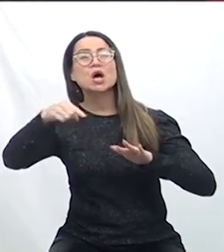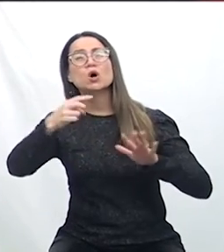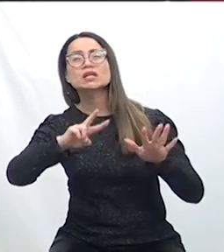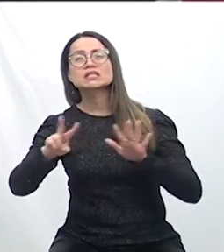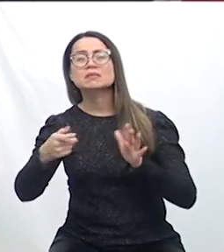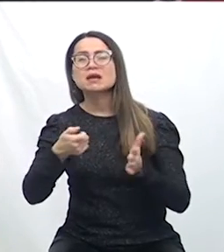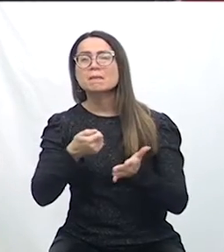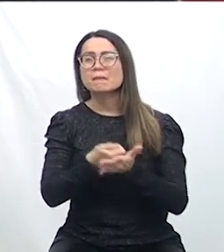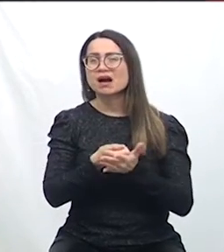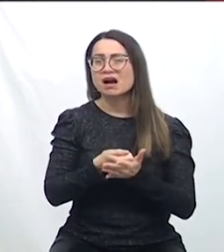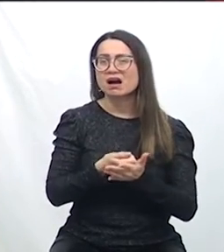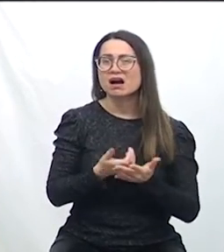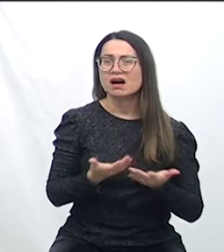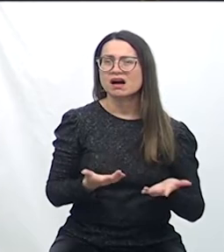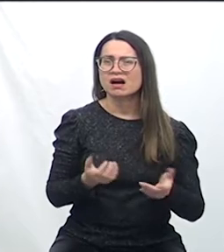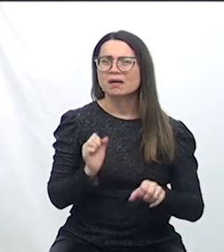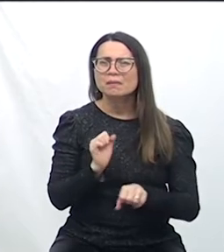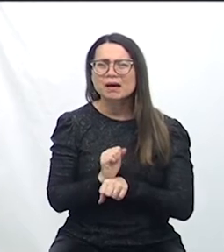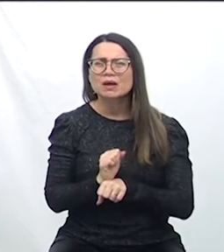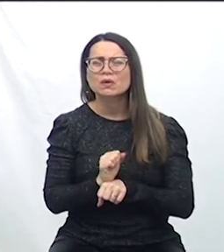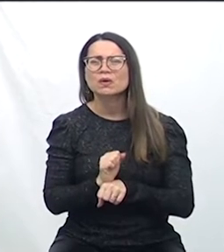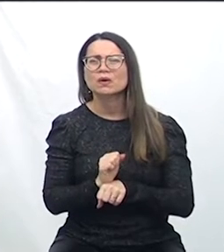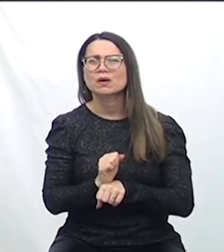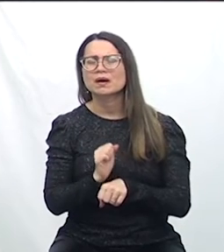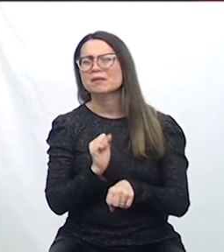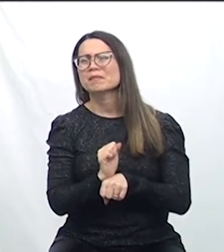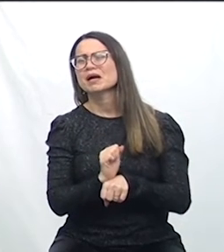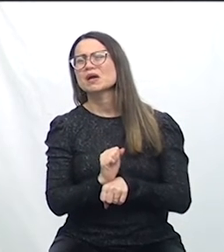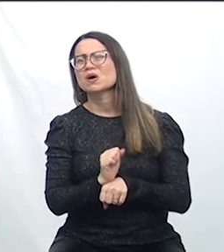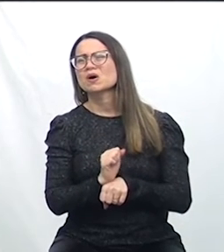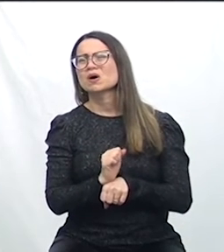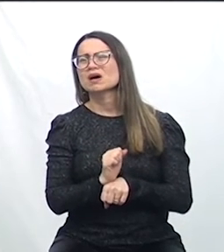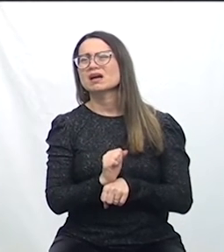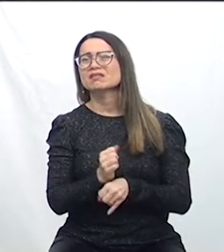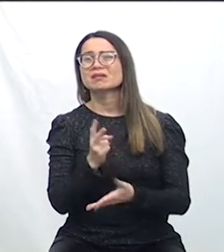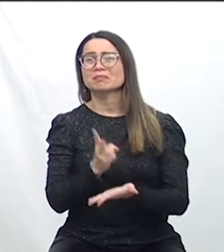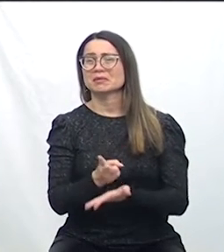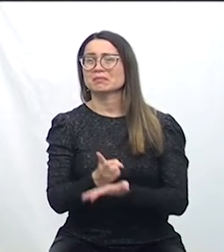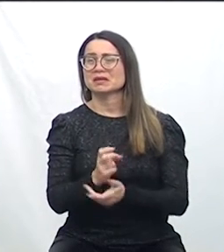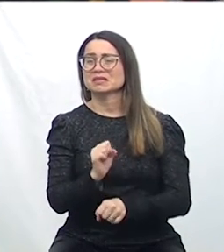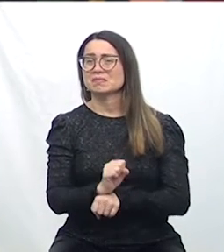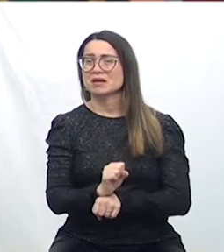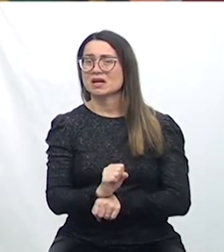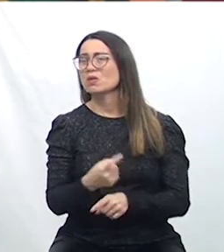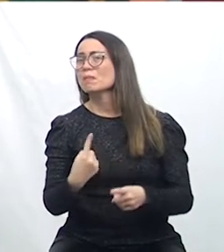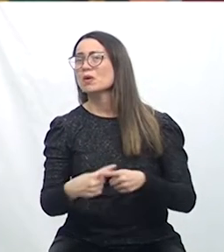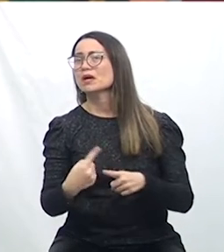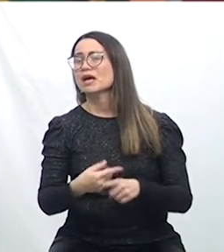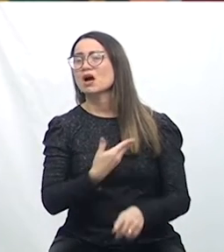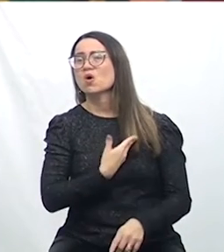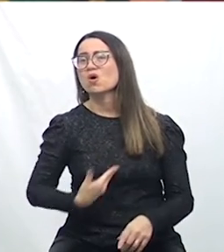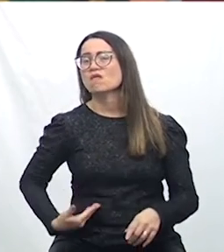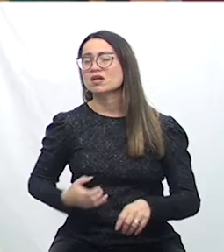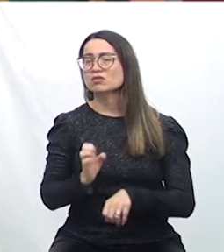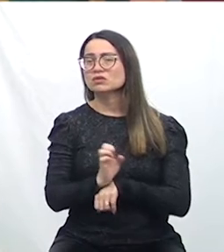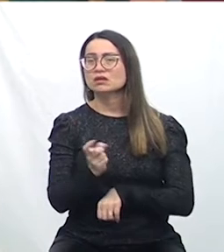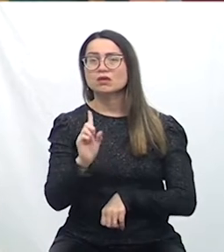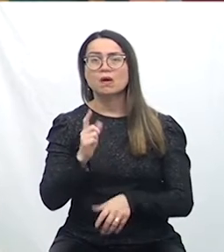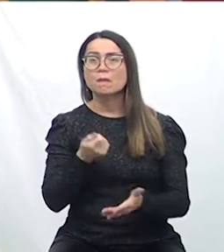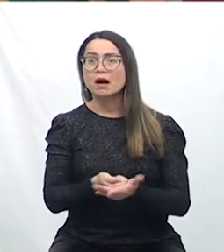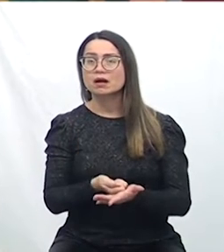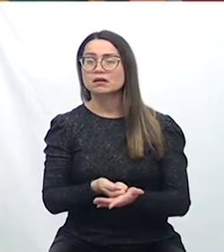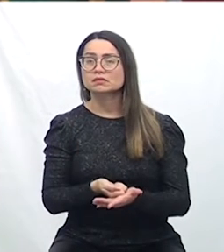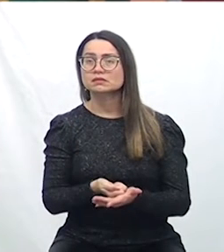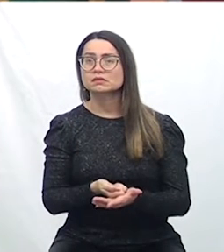parou. Parou. Parou e vai parar mesmo. Porque o governo do Estado não paga. Por